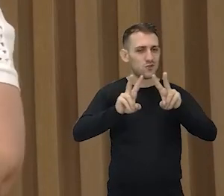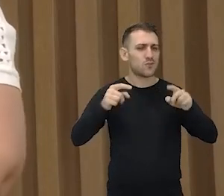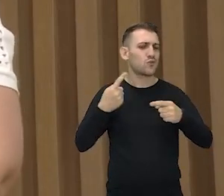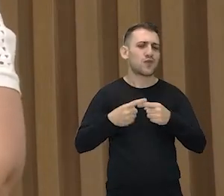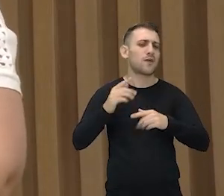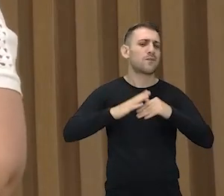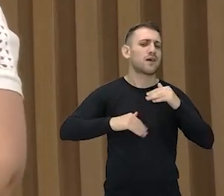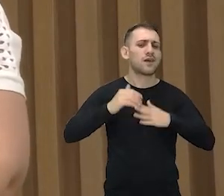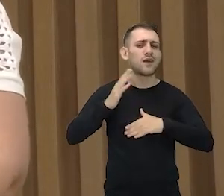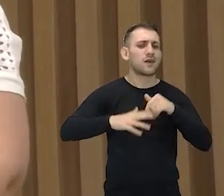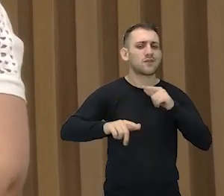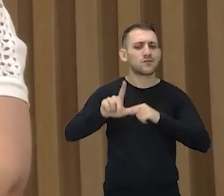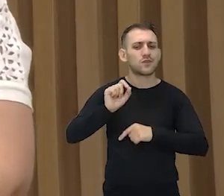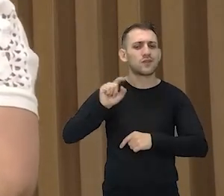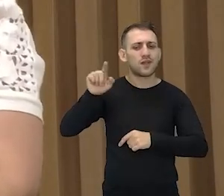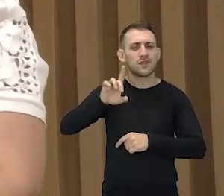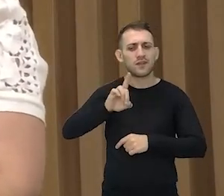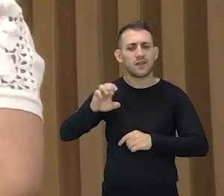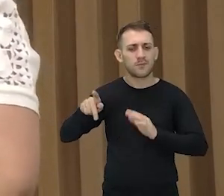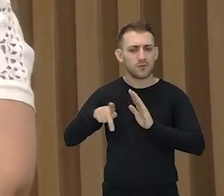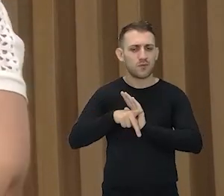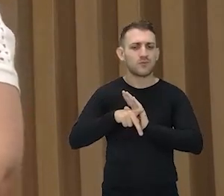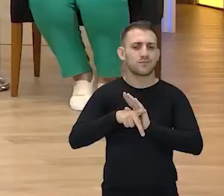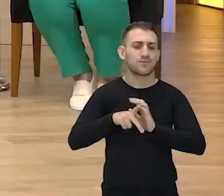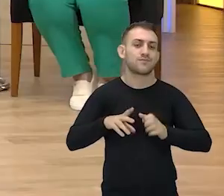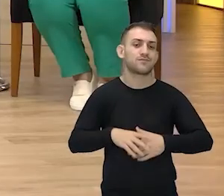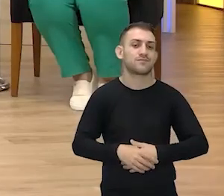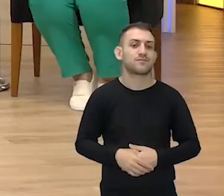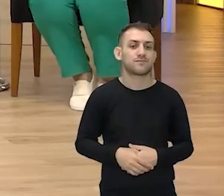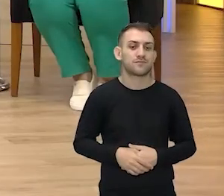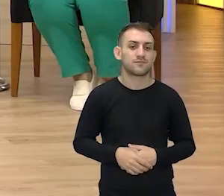essa prática foi escolhida lá na DE de São Joaquim.